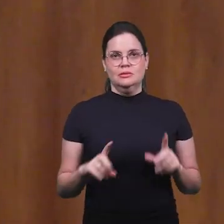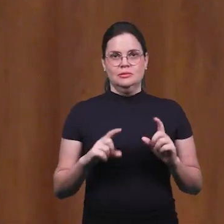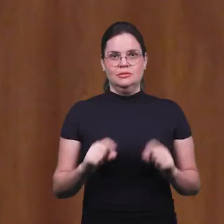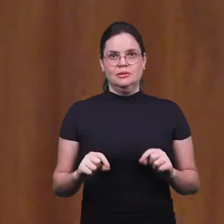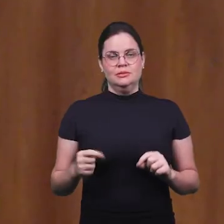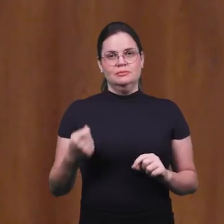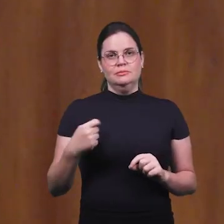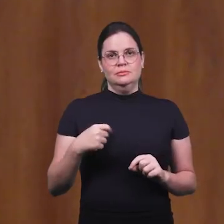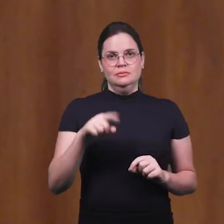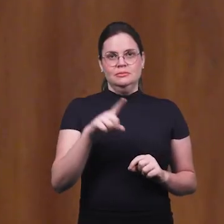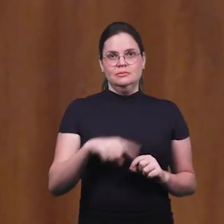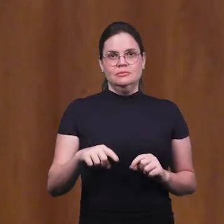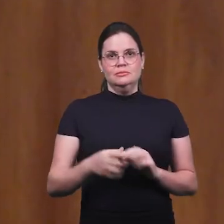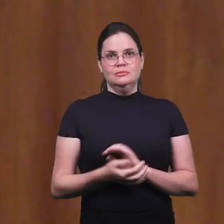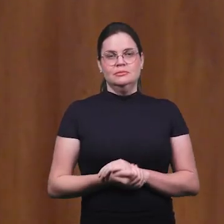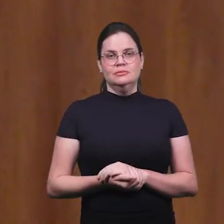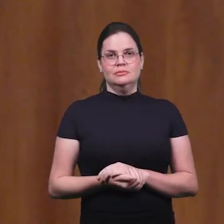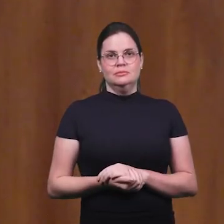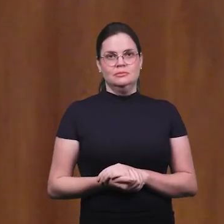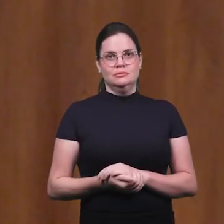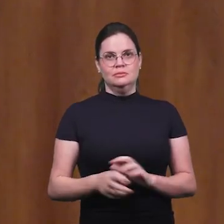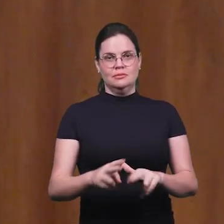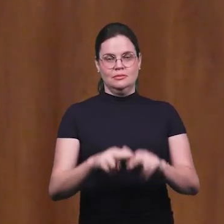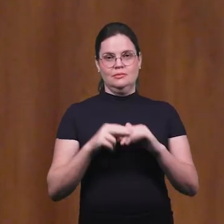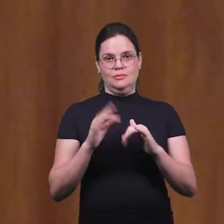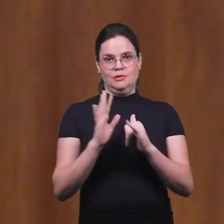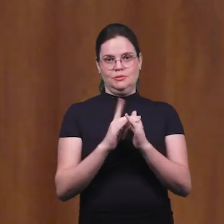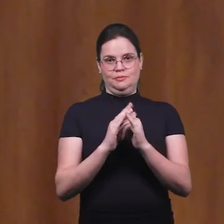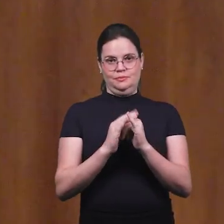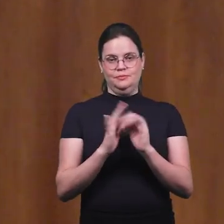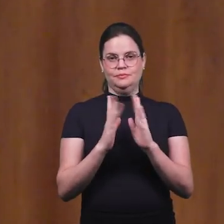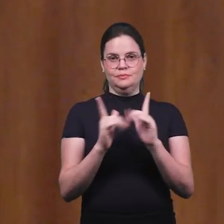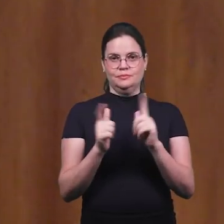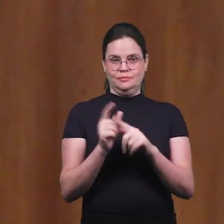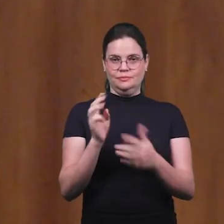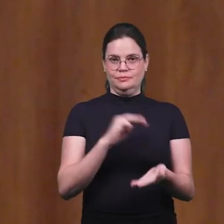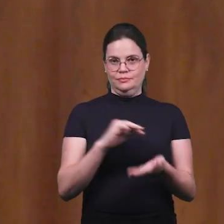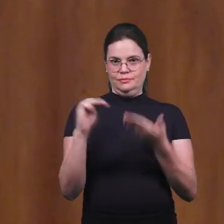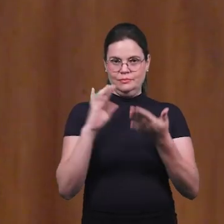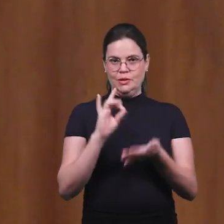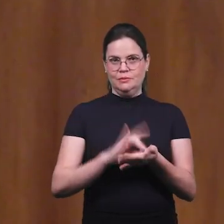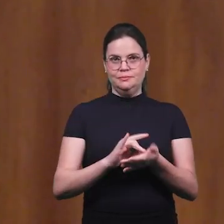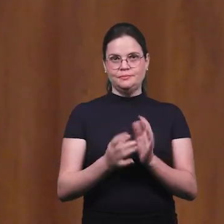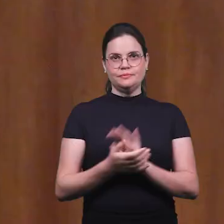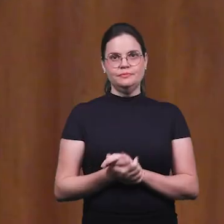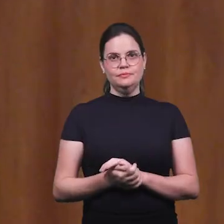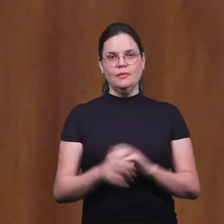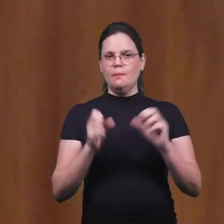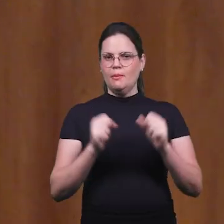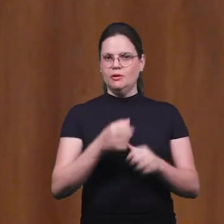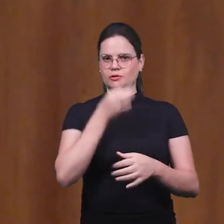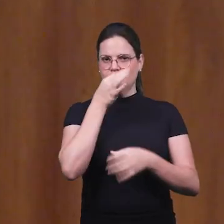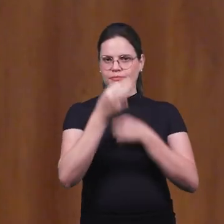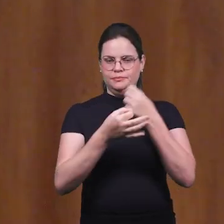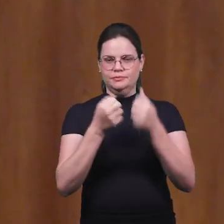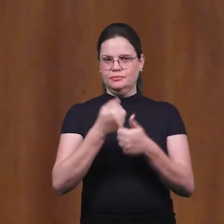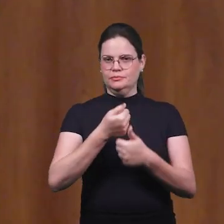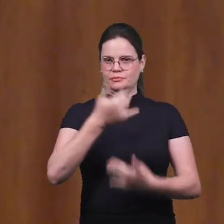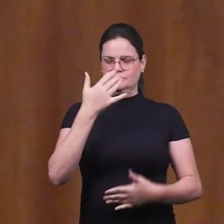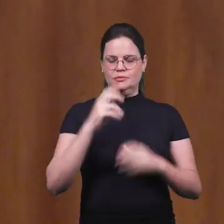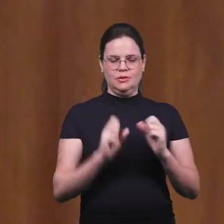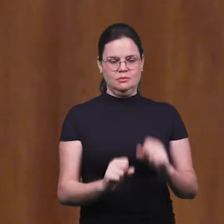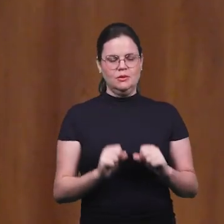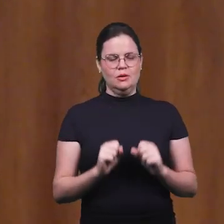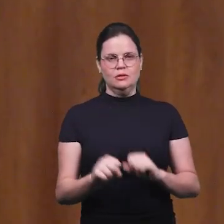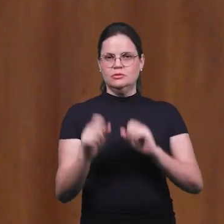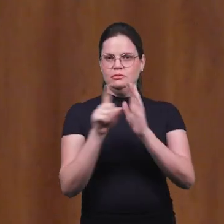você esteja vendo pelo canal oficial da Igreja Cristã Maranata no YouTube. Há um chat, você pode comentar, você pode deixar